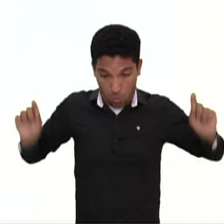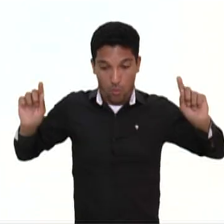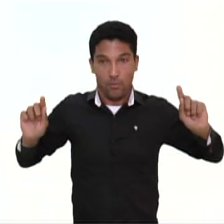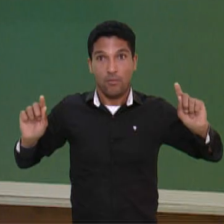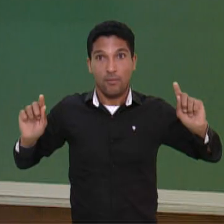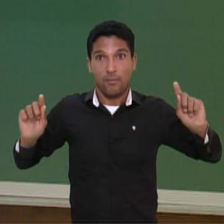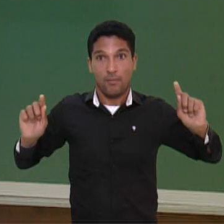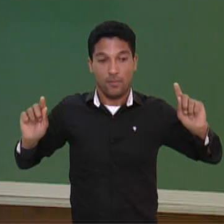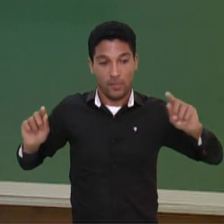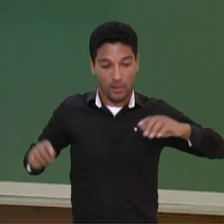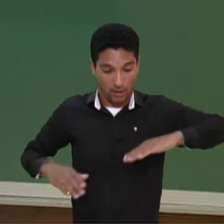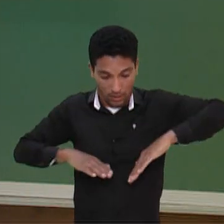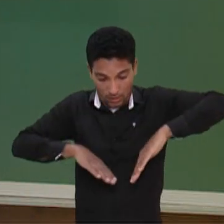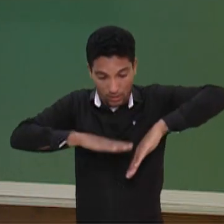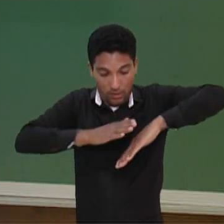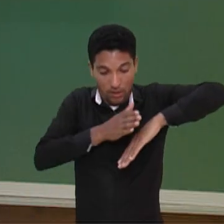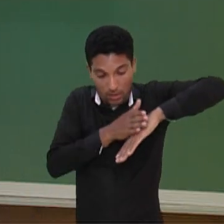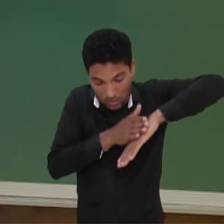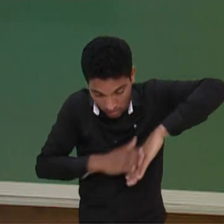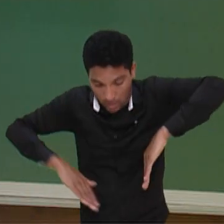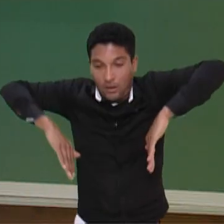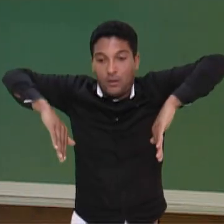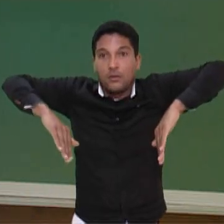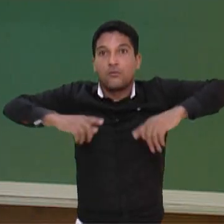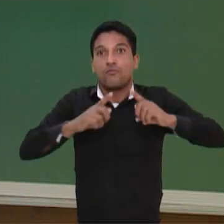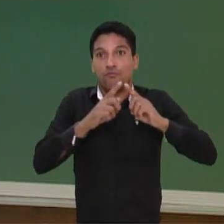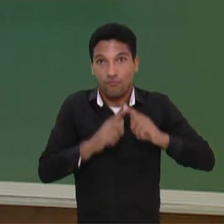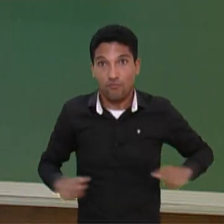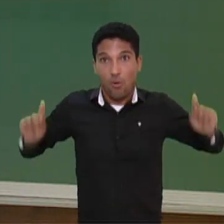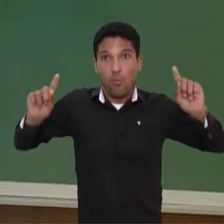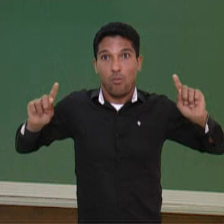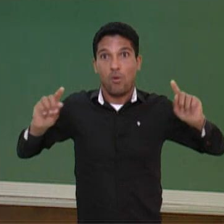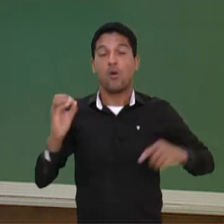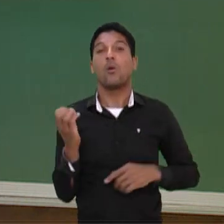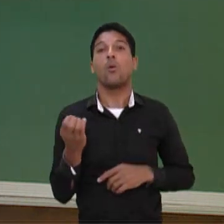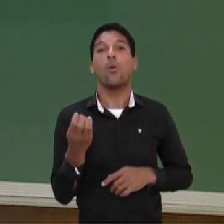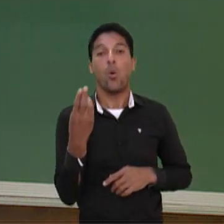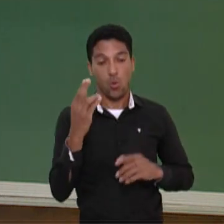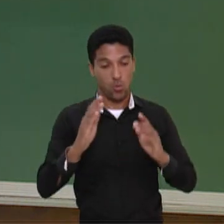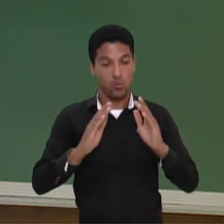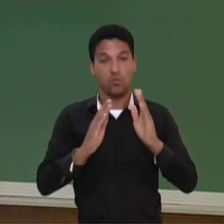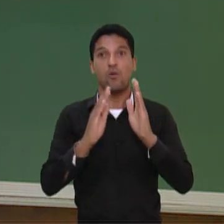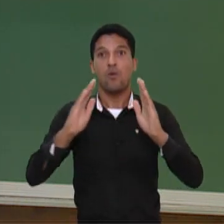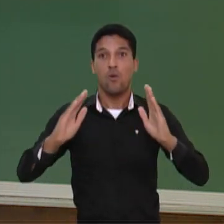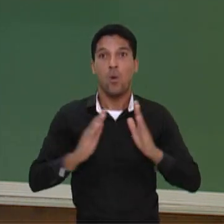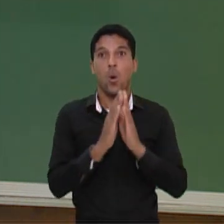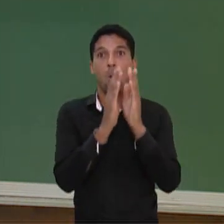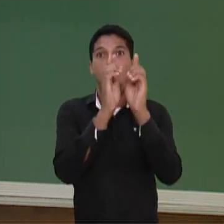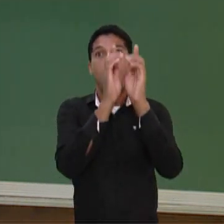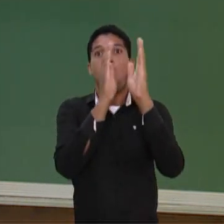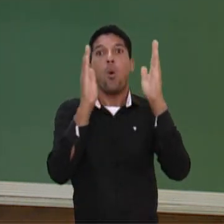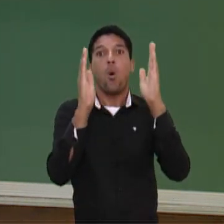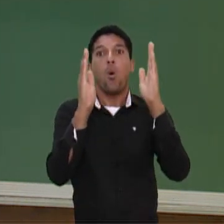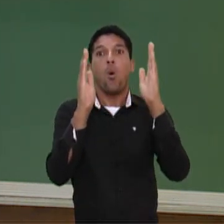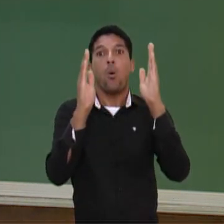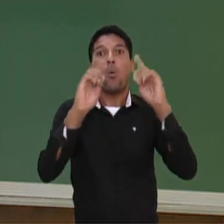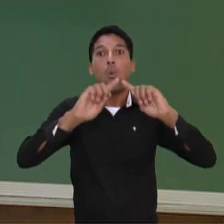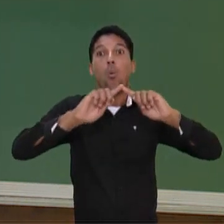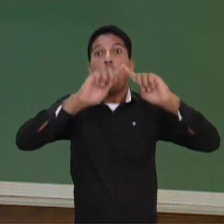aqui, 0,1 multiplicando x ao quadrado. Né? Nota que essa parábola está bem aberta,